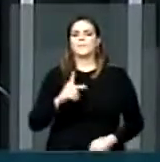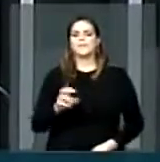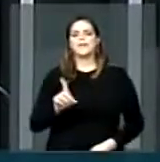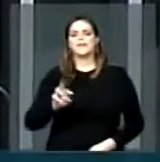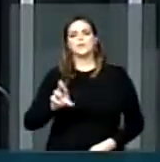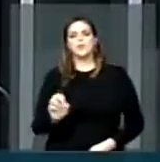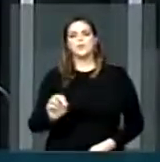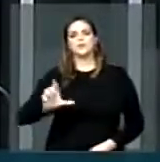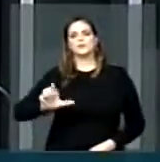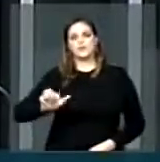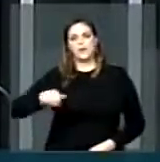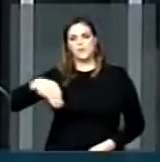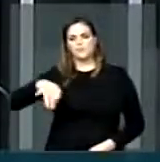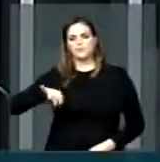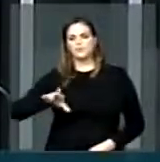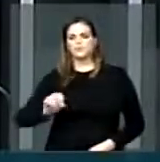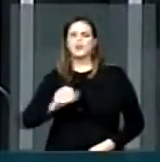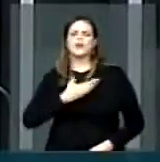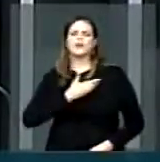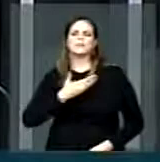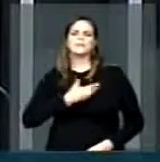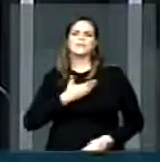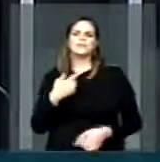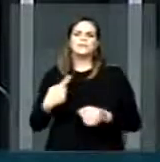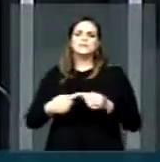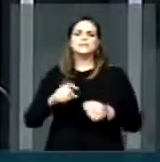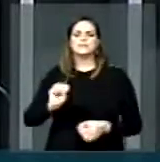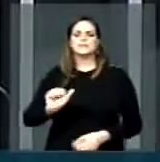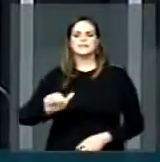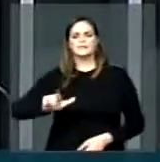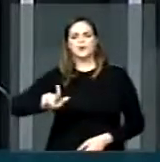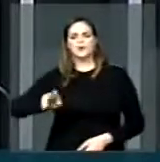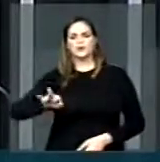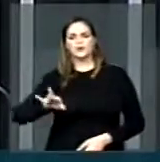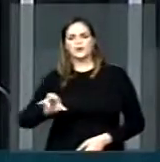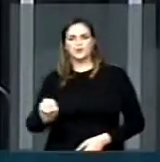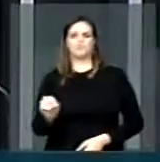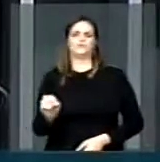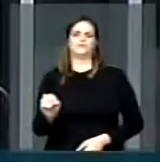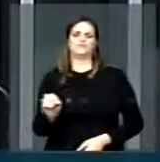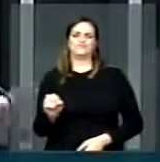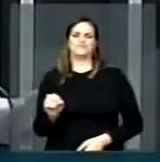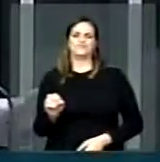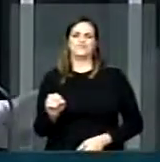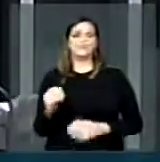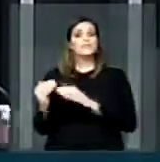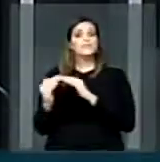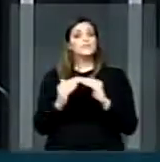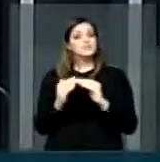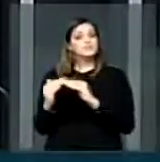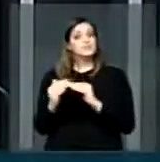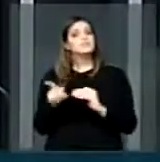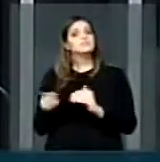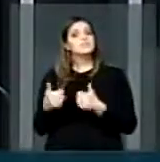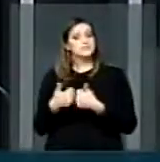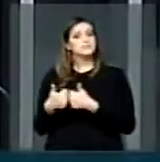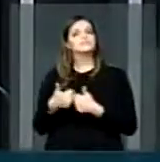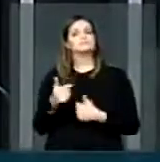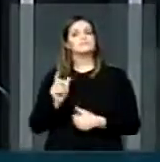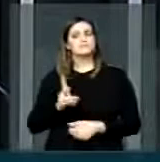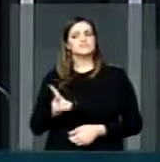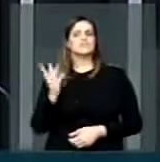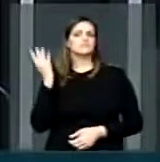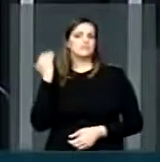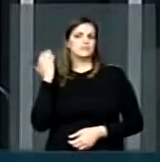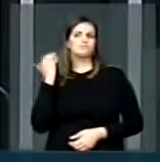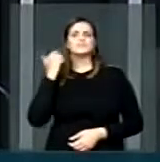Delmiro, lá em Salgueiro, um grande amigo, vizinho nosso lá de Salgueiro, fui seu vizinho de residência e também